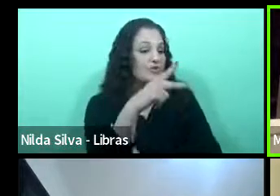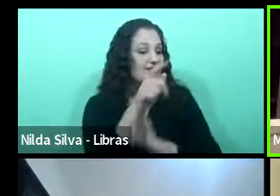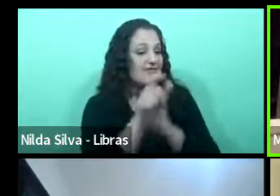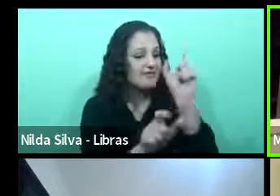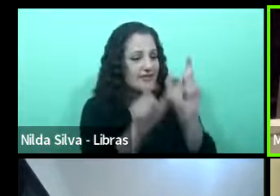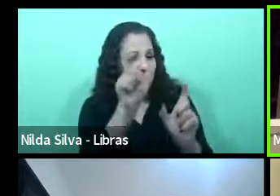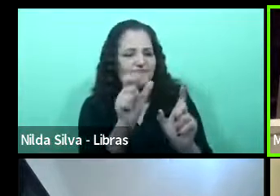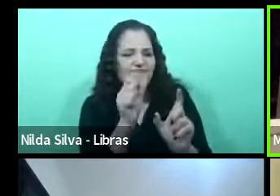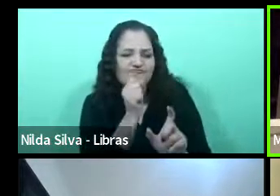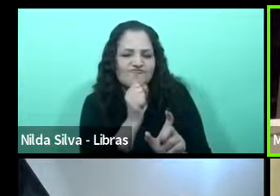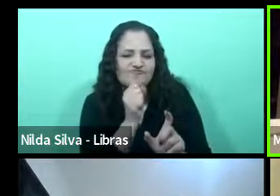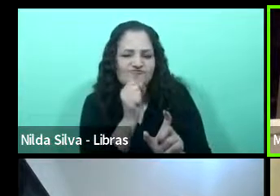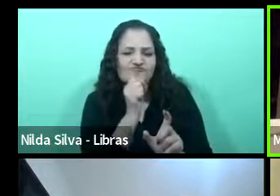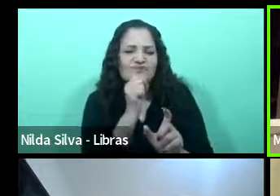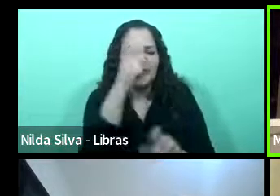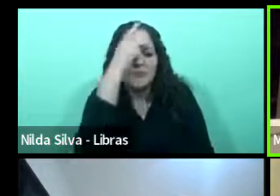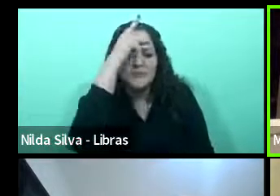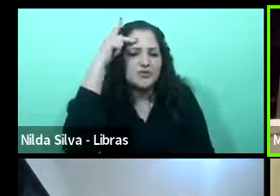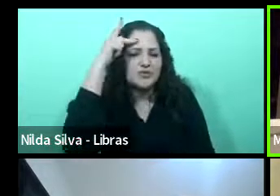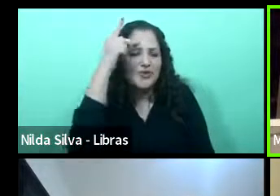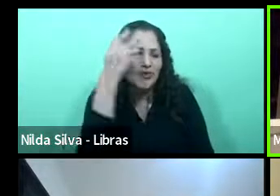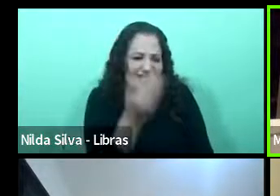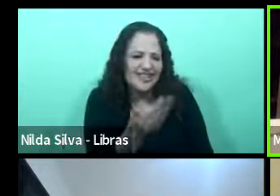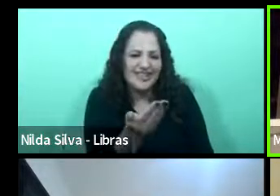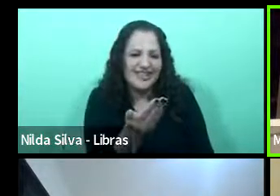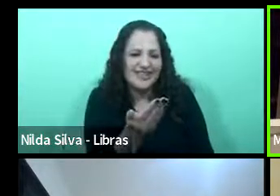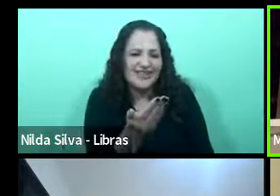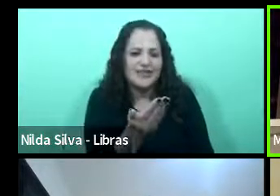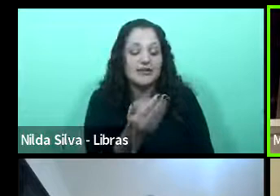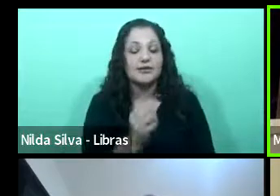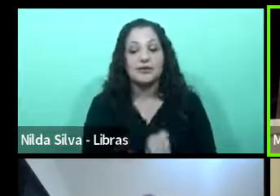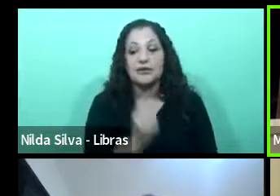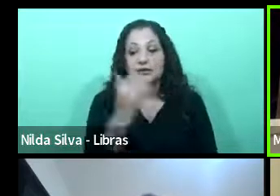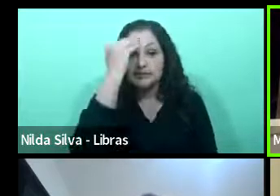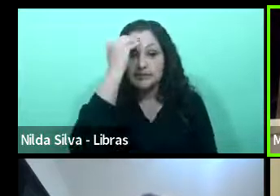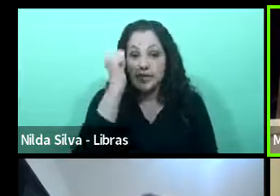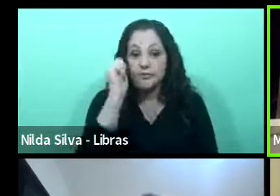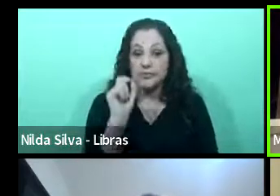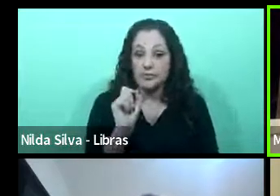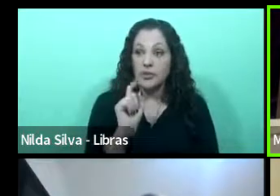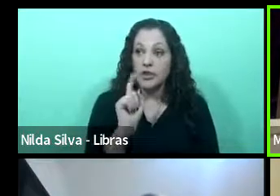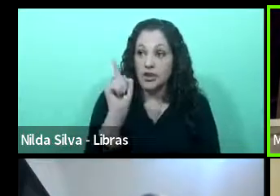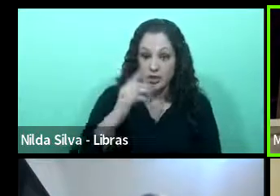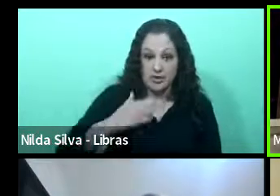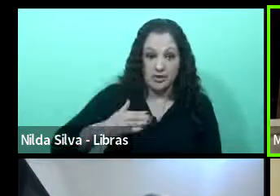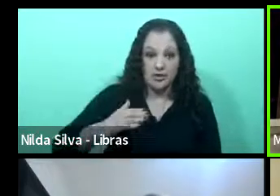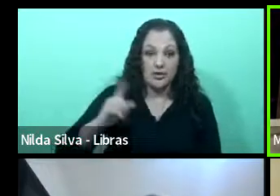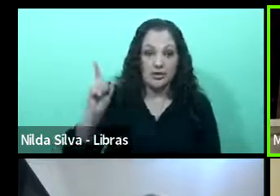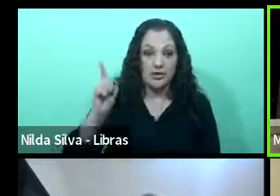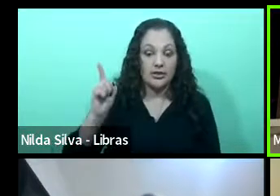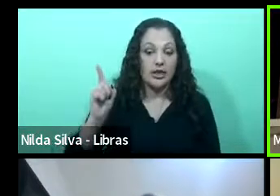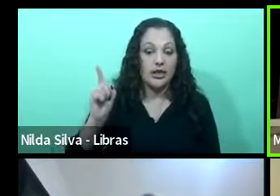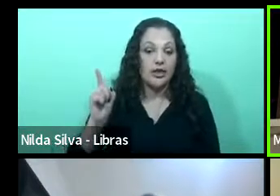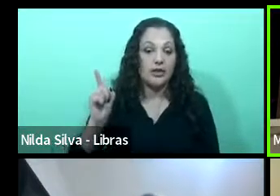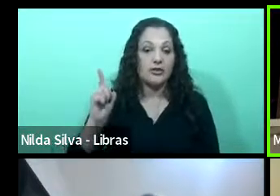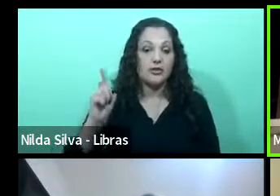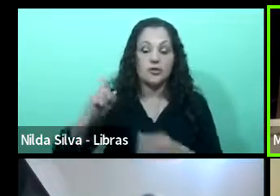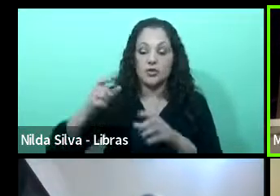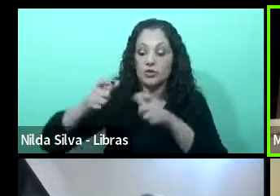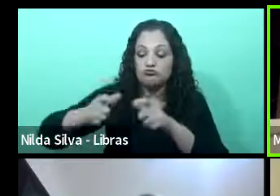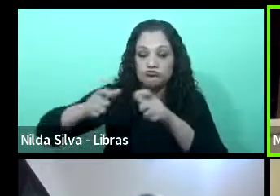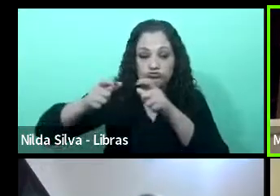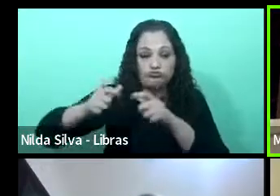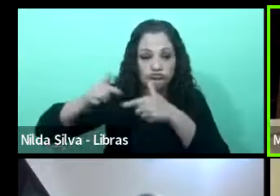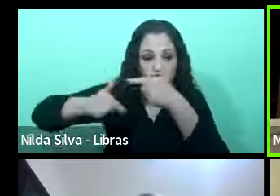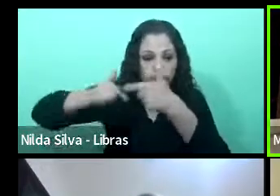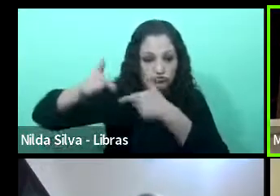mesmo, né? Da própria pessoa idosa. Você sabe que a gente lá no observatório, a gente às vezes faz